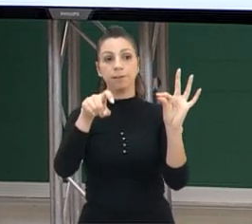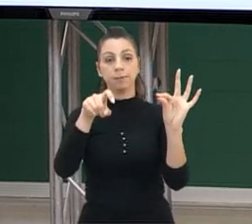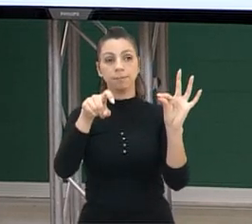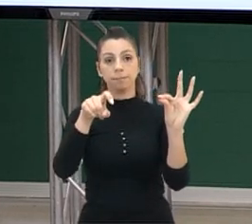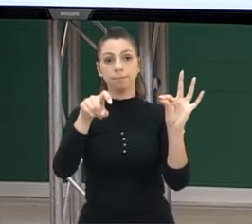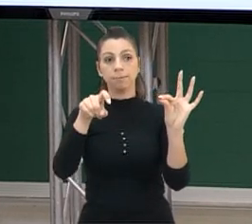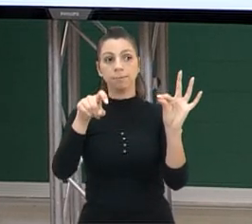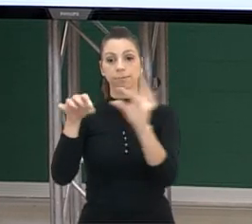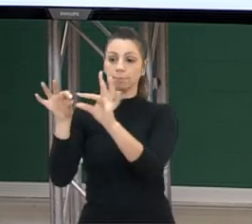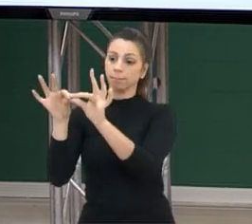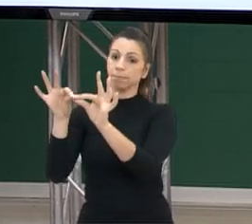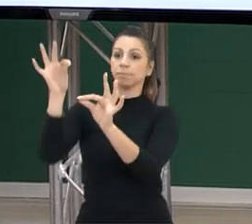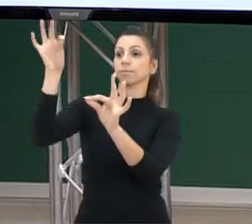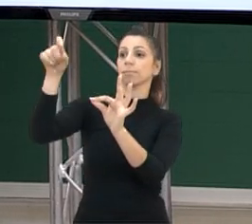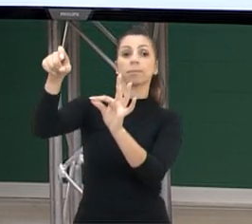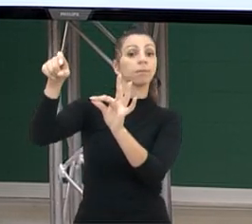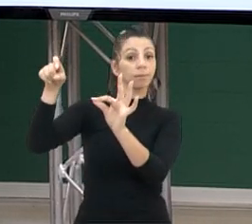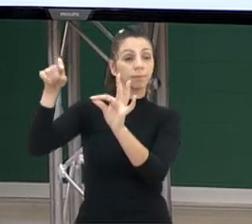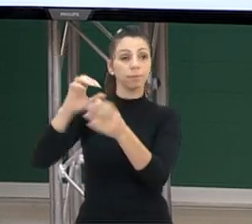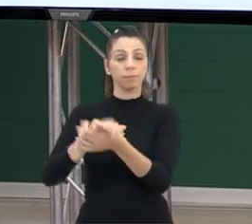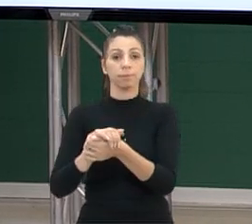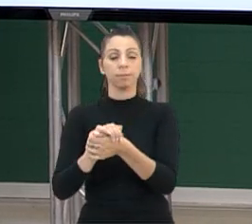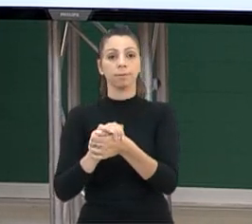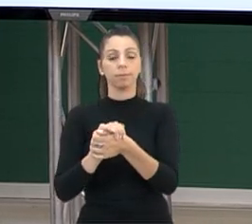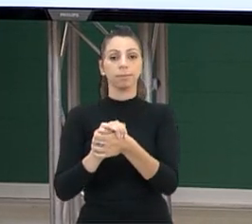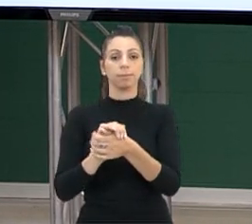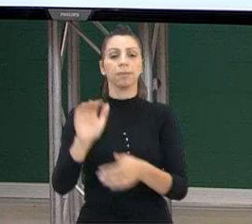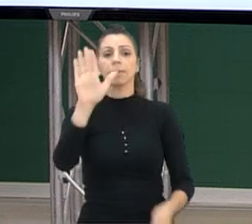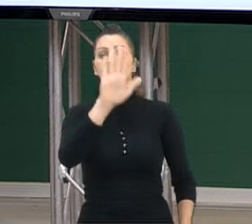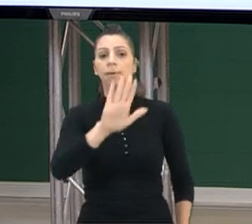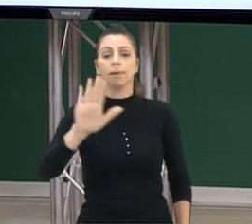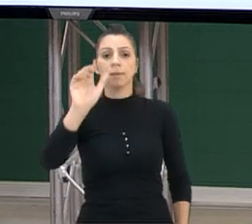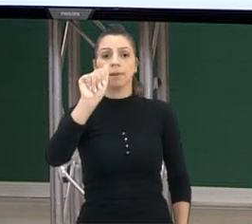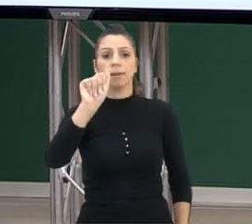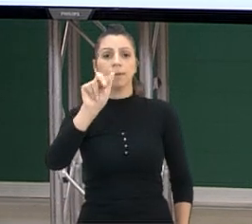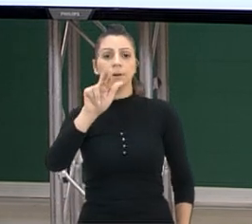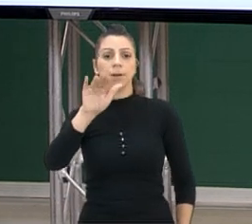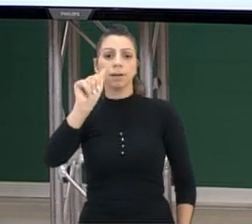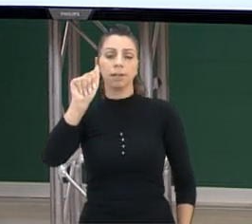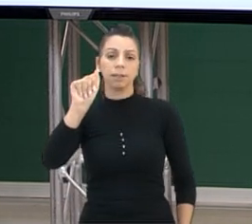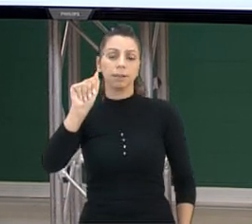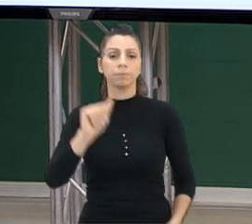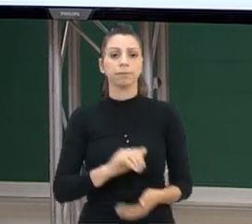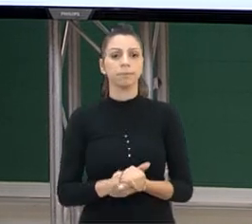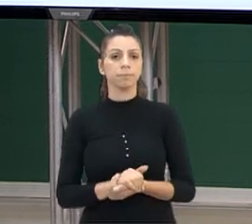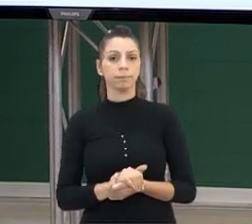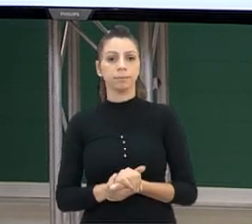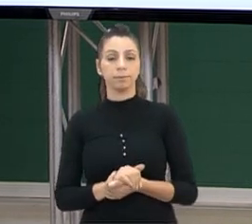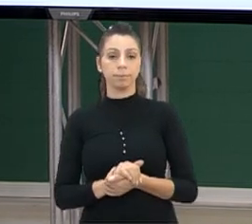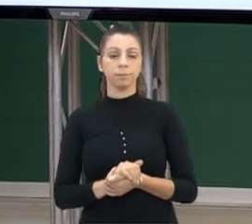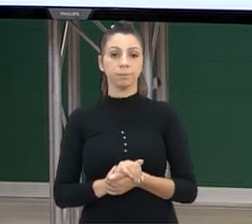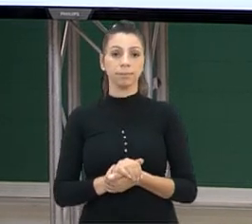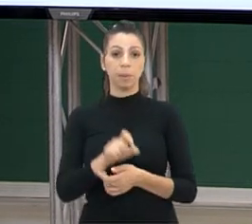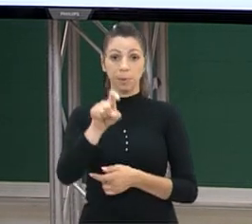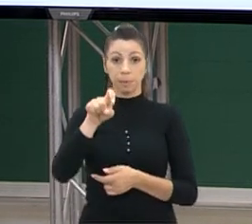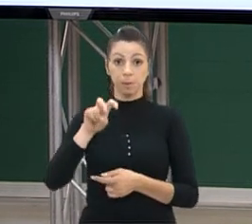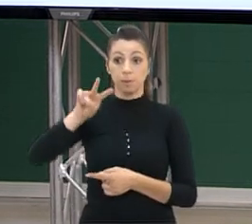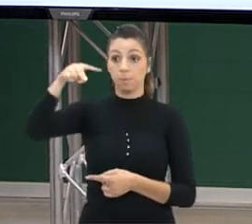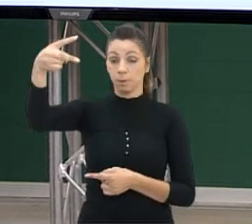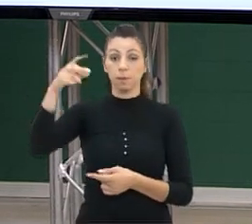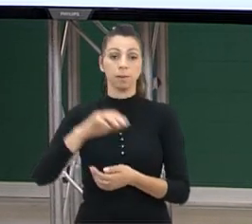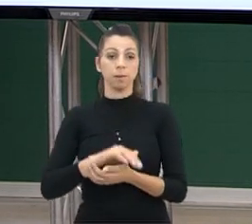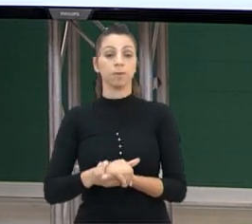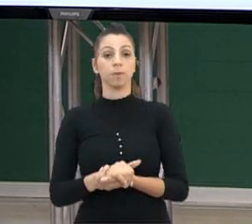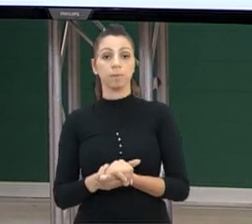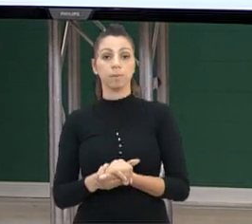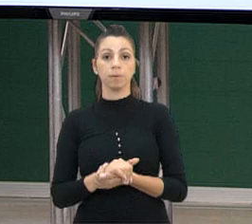x, esse lado aqui também é x. Qual que é a área desse quadrado? X ao quadrado. Então, x ao quadrado vai